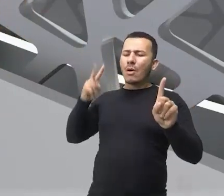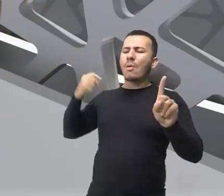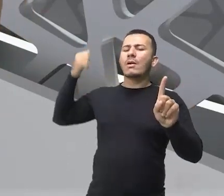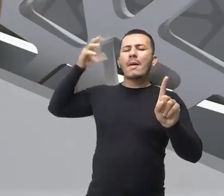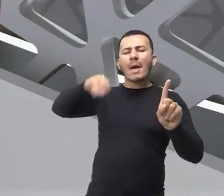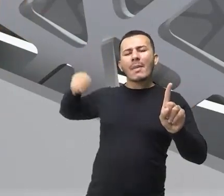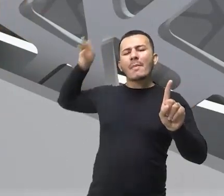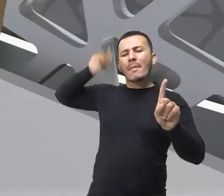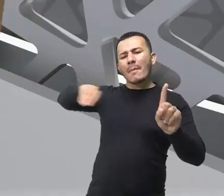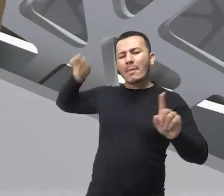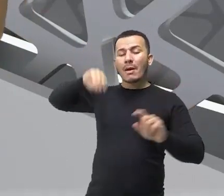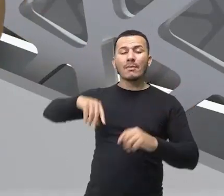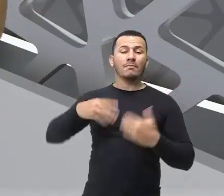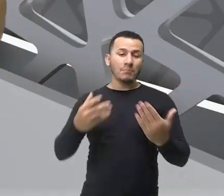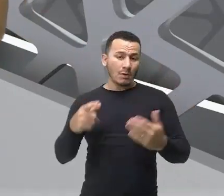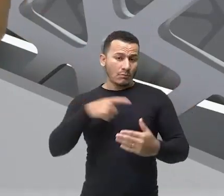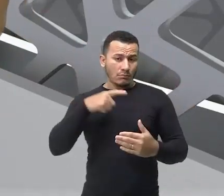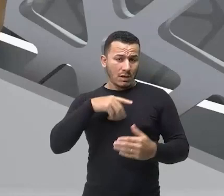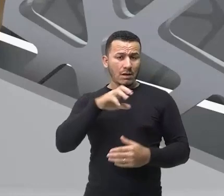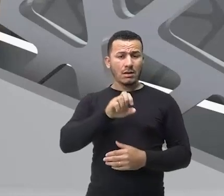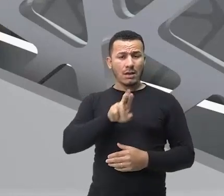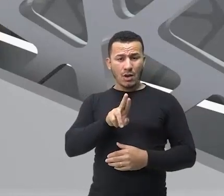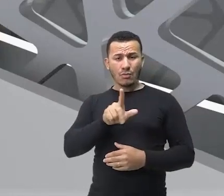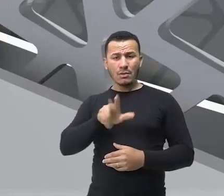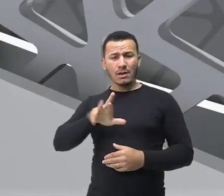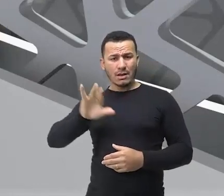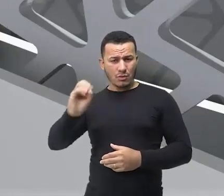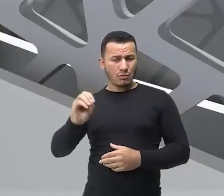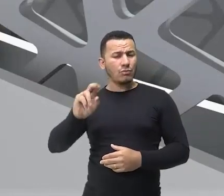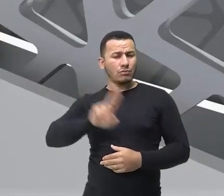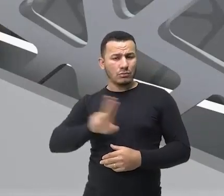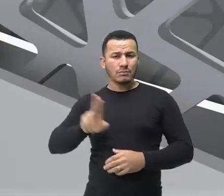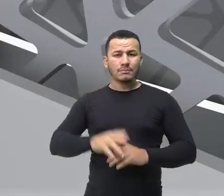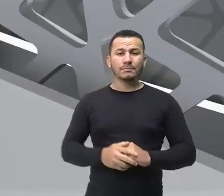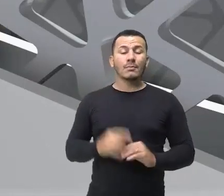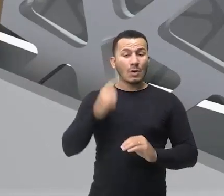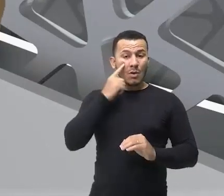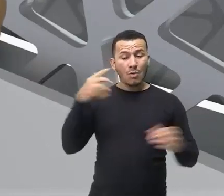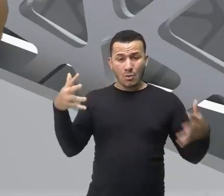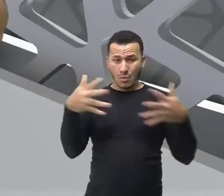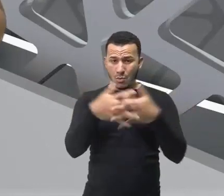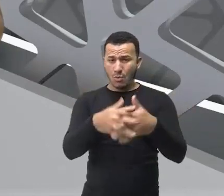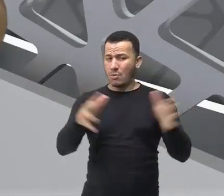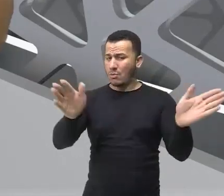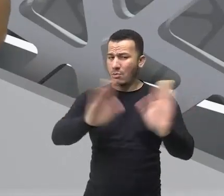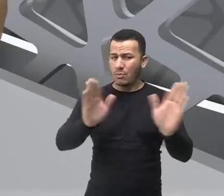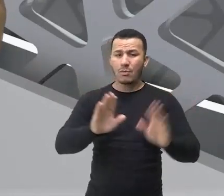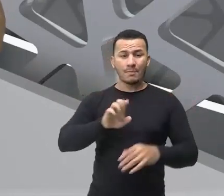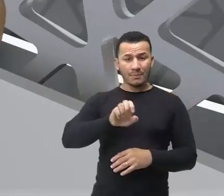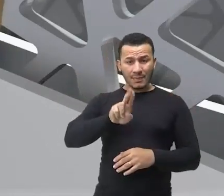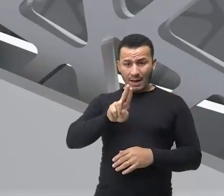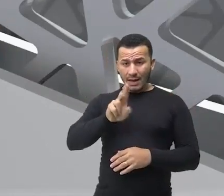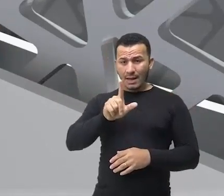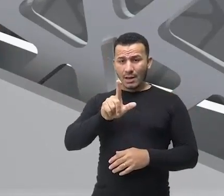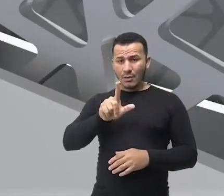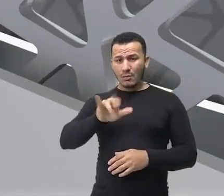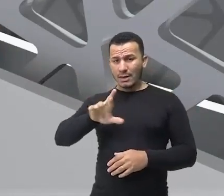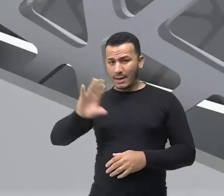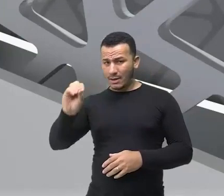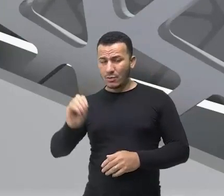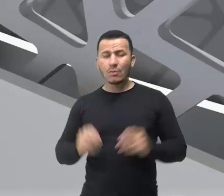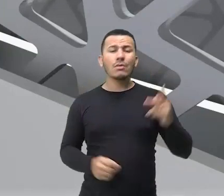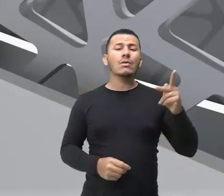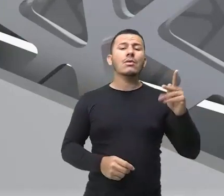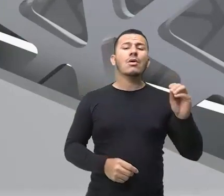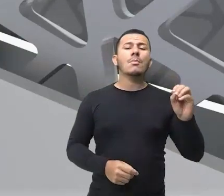no poema a gente vai falar de eu lírico. E uma coisa importante, você não pode confundir o eu lírico com o